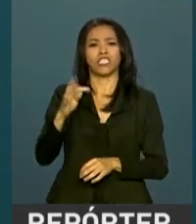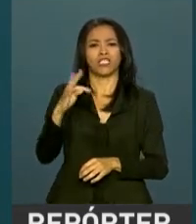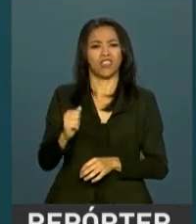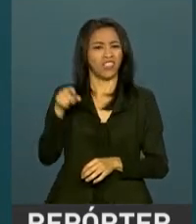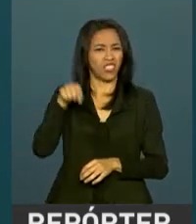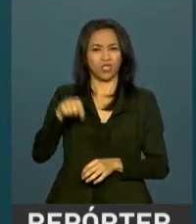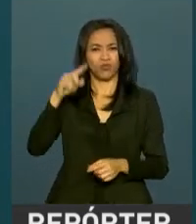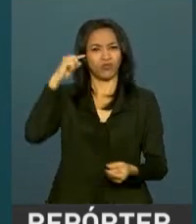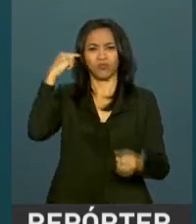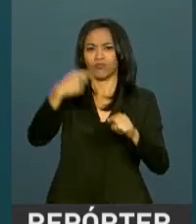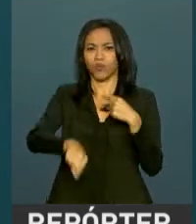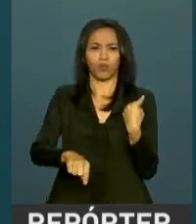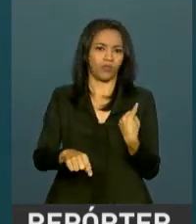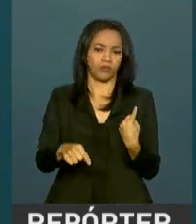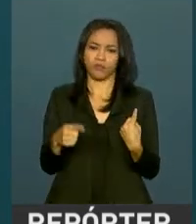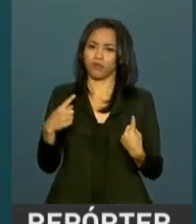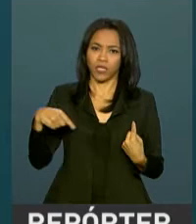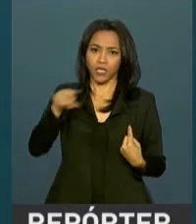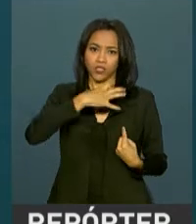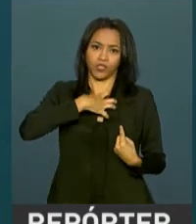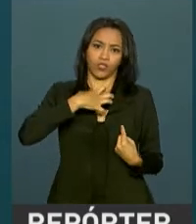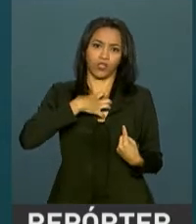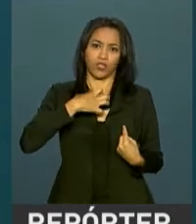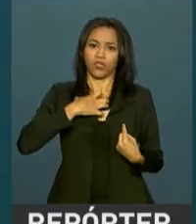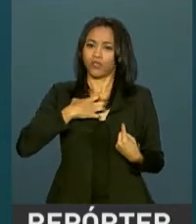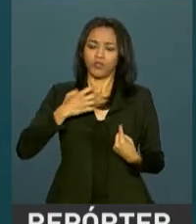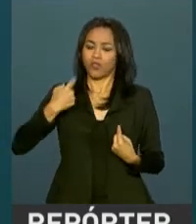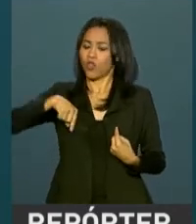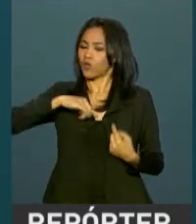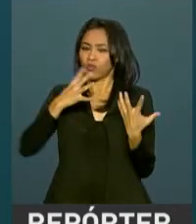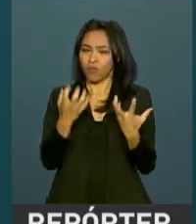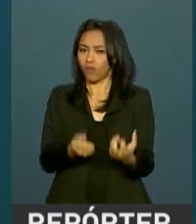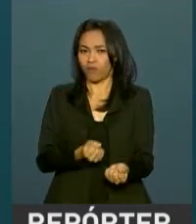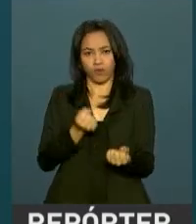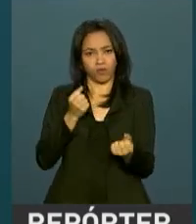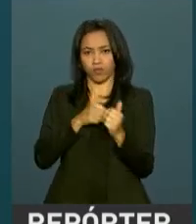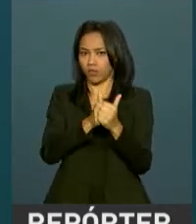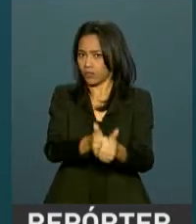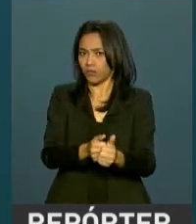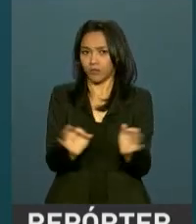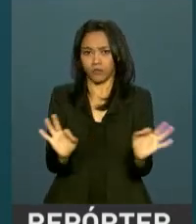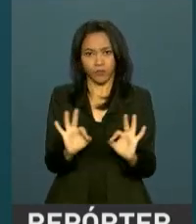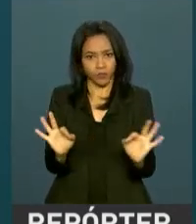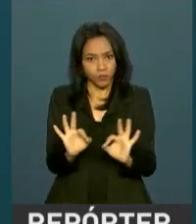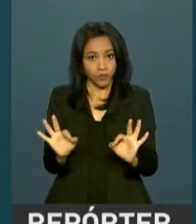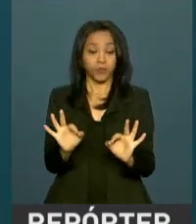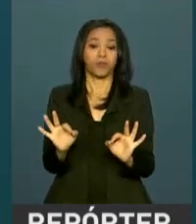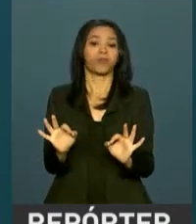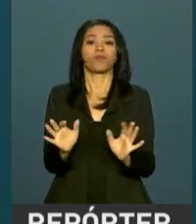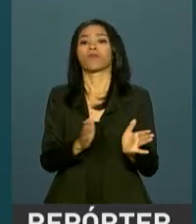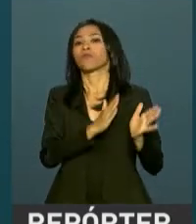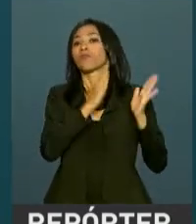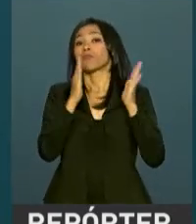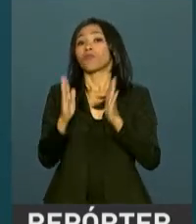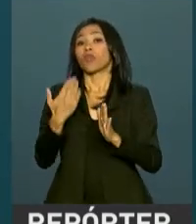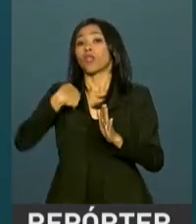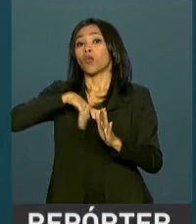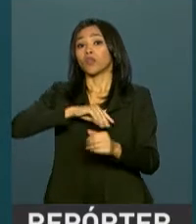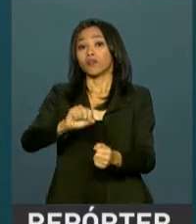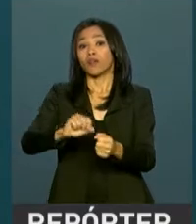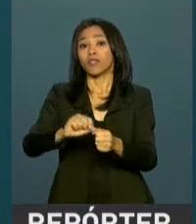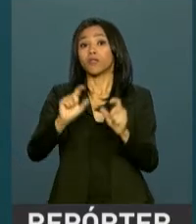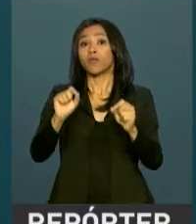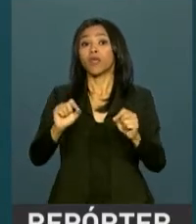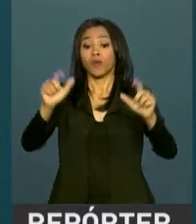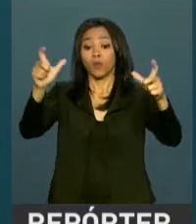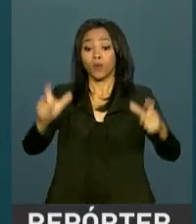não funciona e esse tipo de medidas nós não vamos adotar o que estamos tratando de fazer é criar um espaço